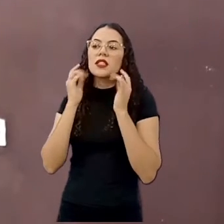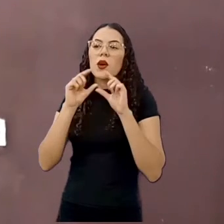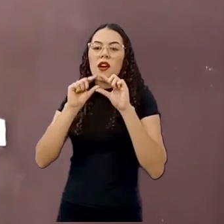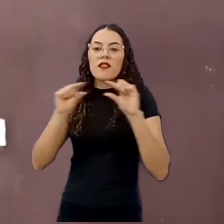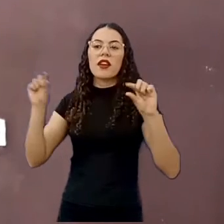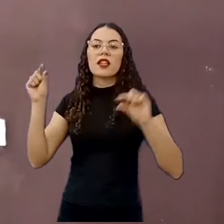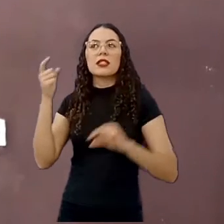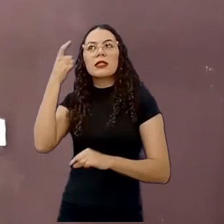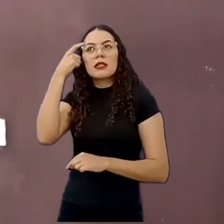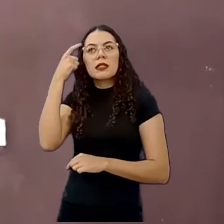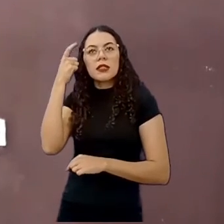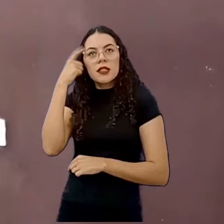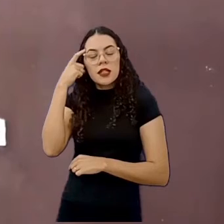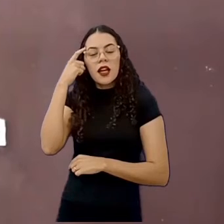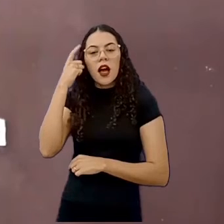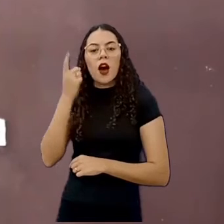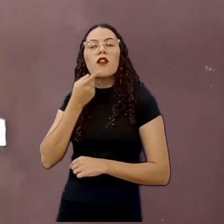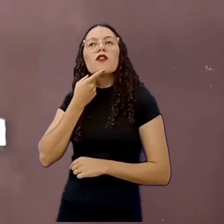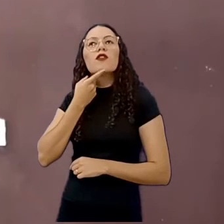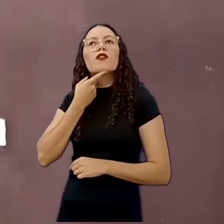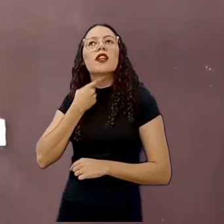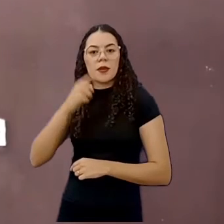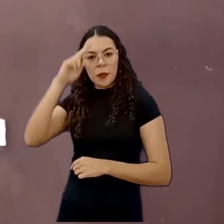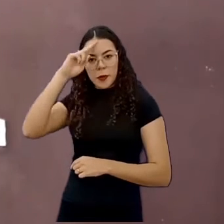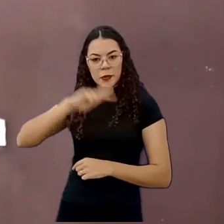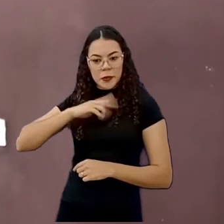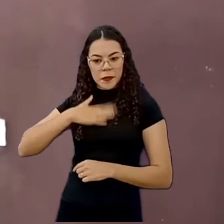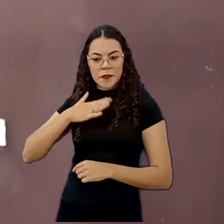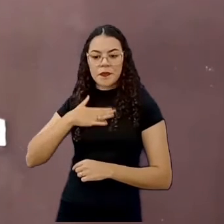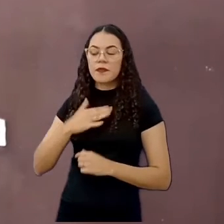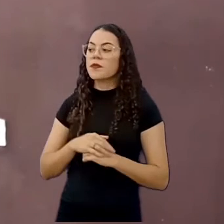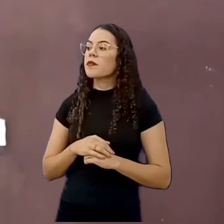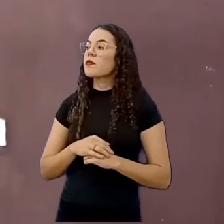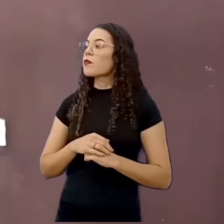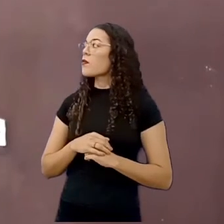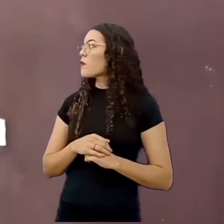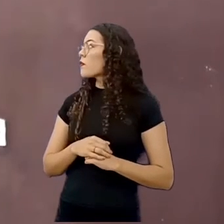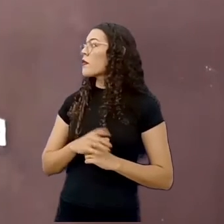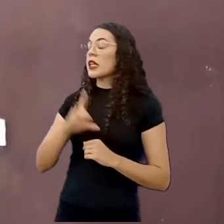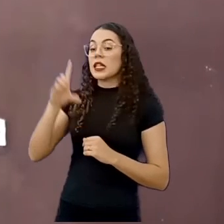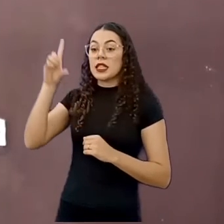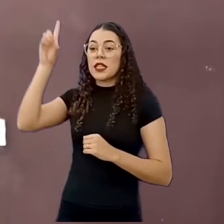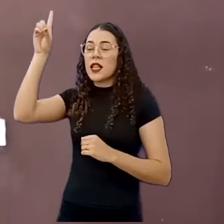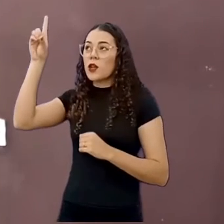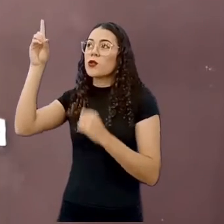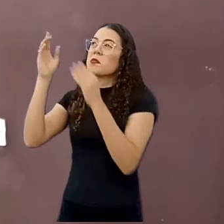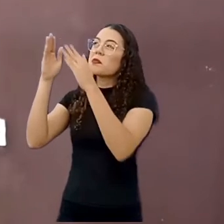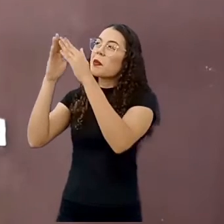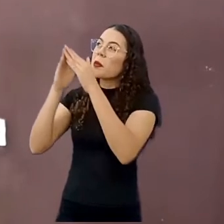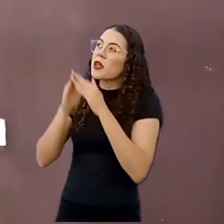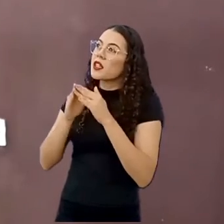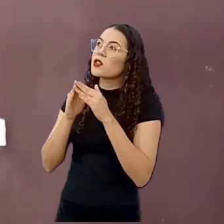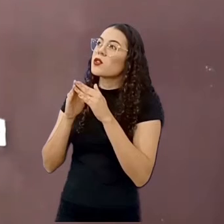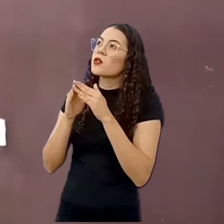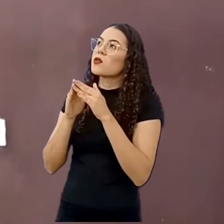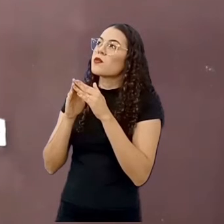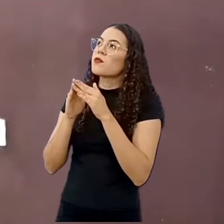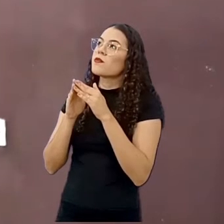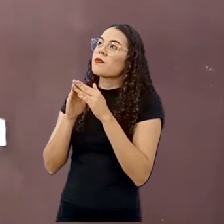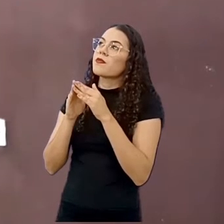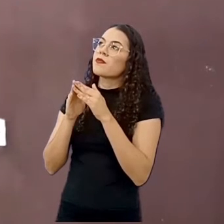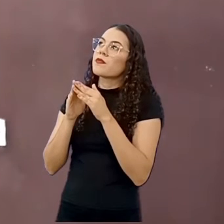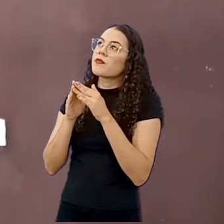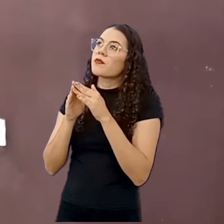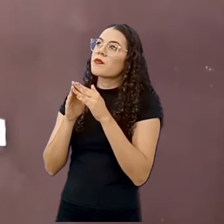que reflete muito esse meu desejo. Diz assim: Deus, eu te peço, incendeia os